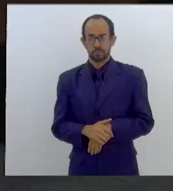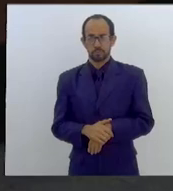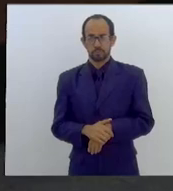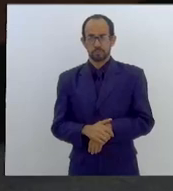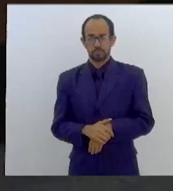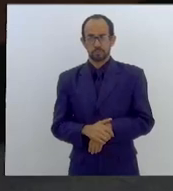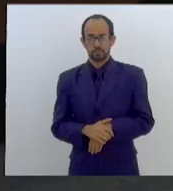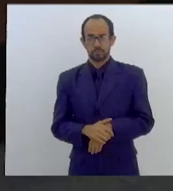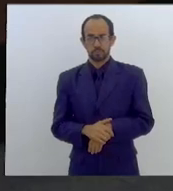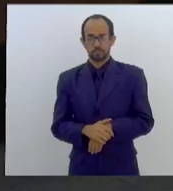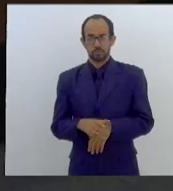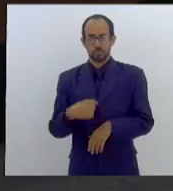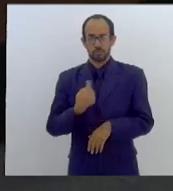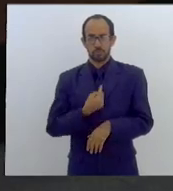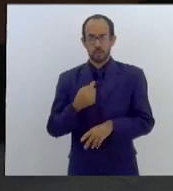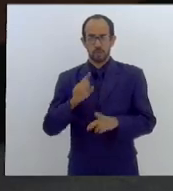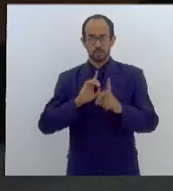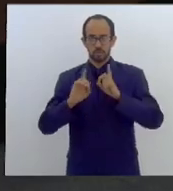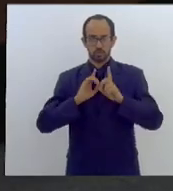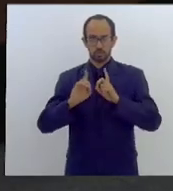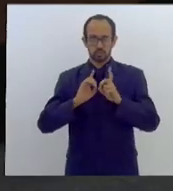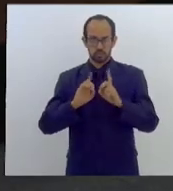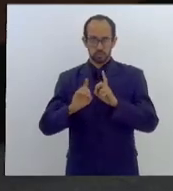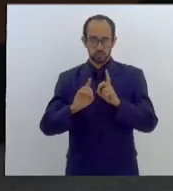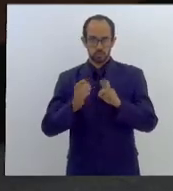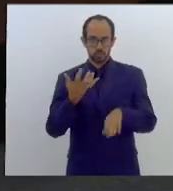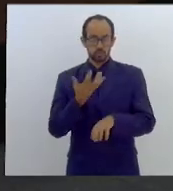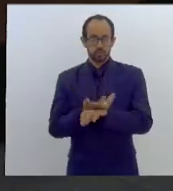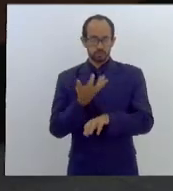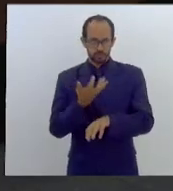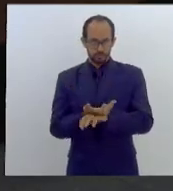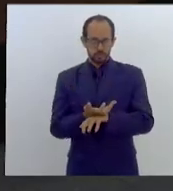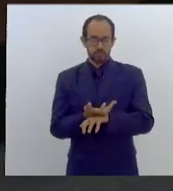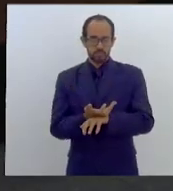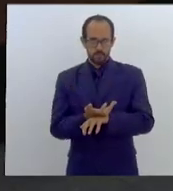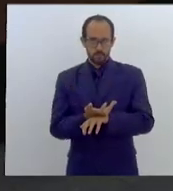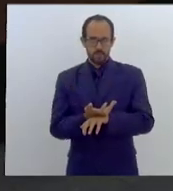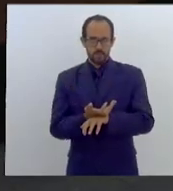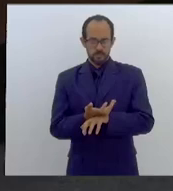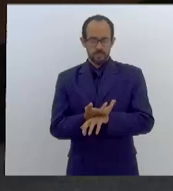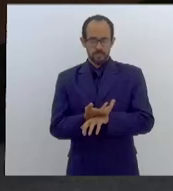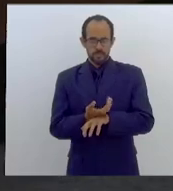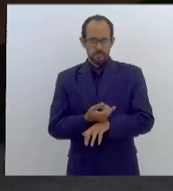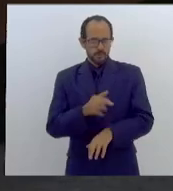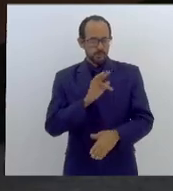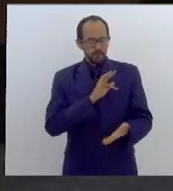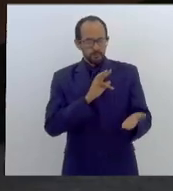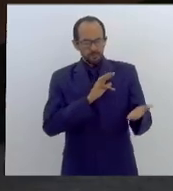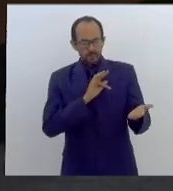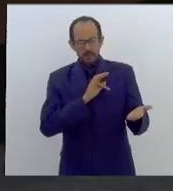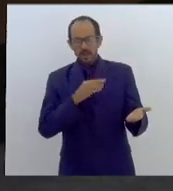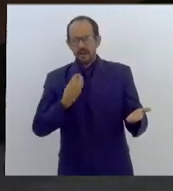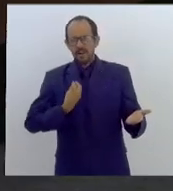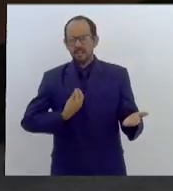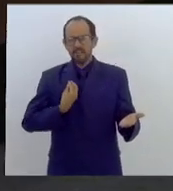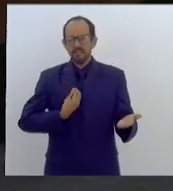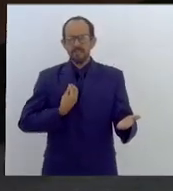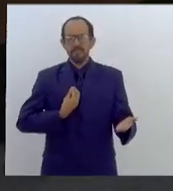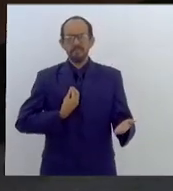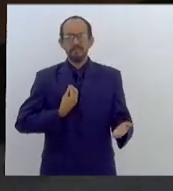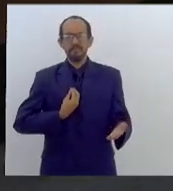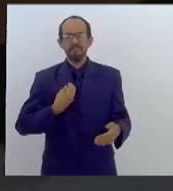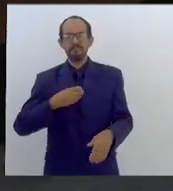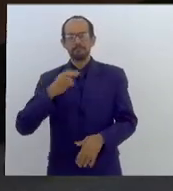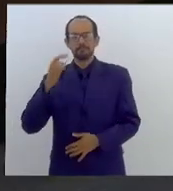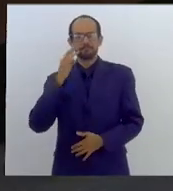nós estamos discutindo essa matéria. A deputada Marta Rocha tem sido partícipe,